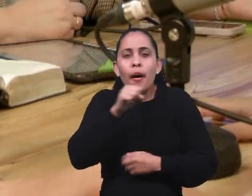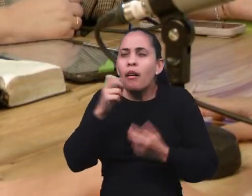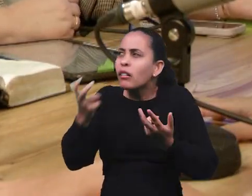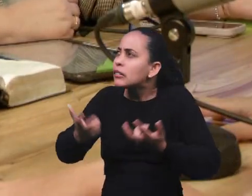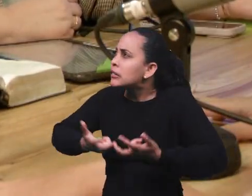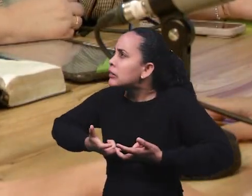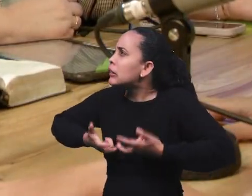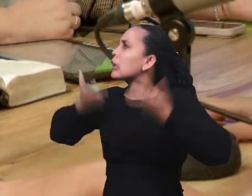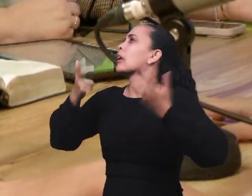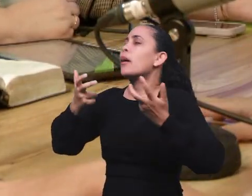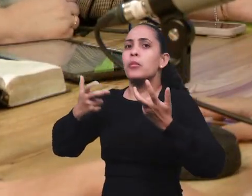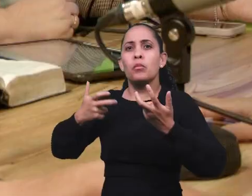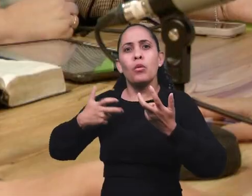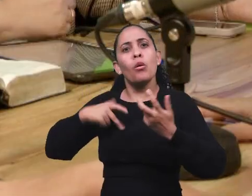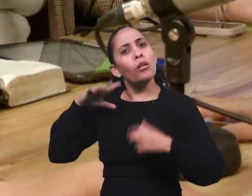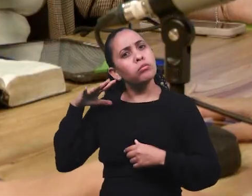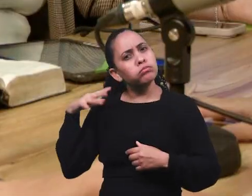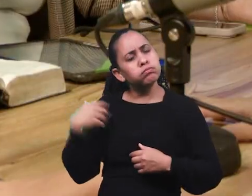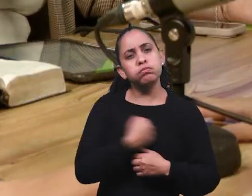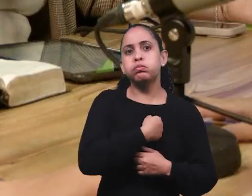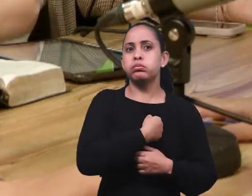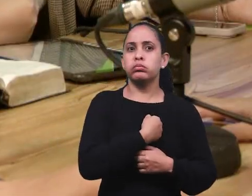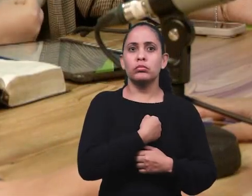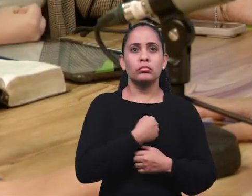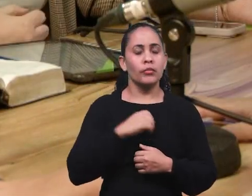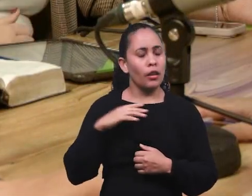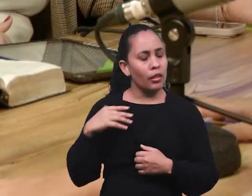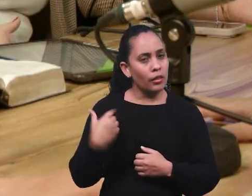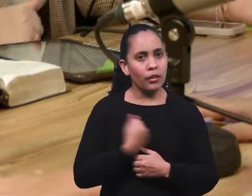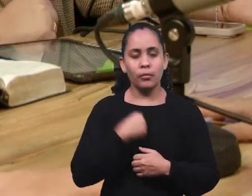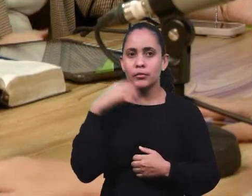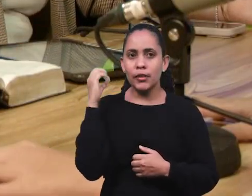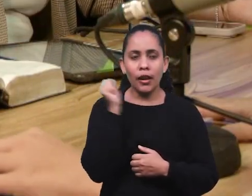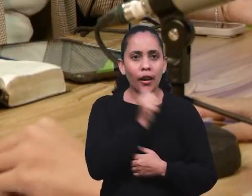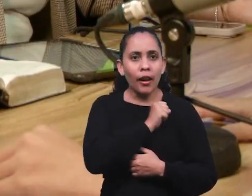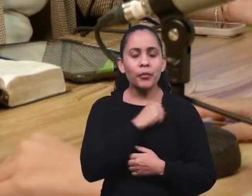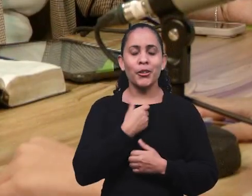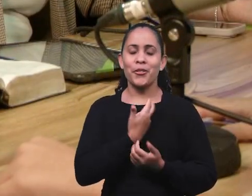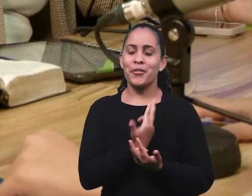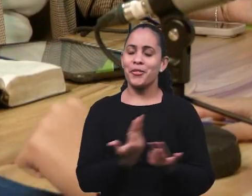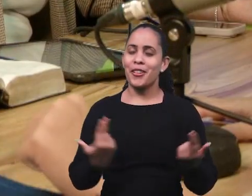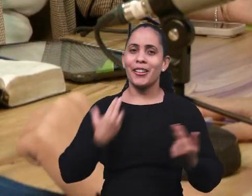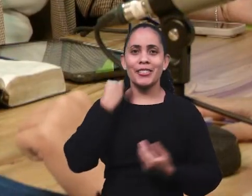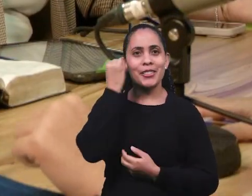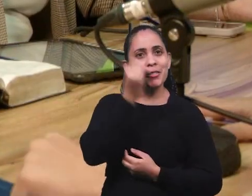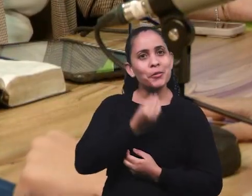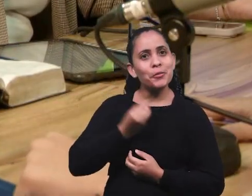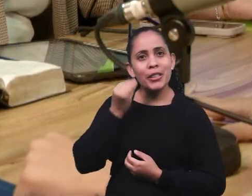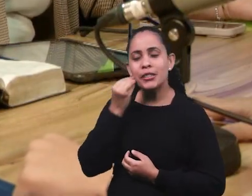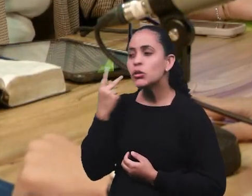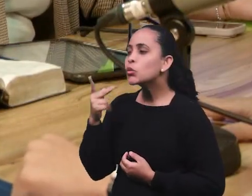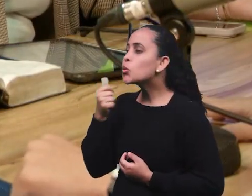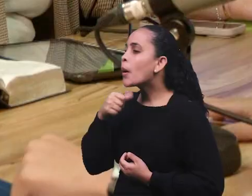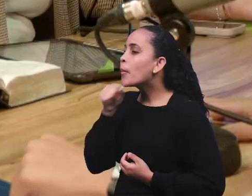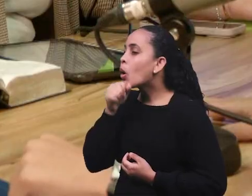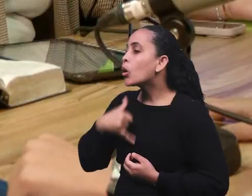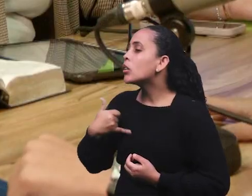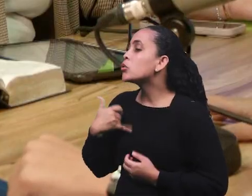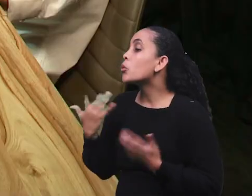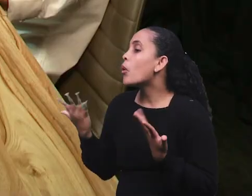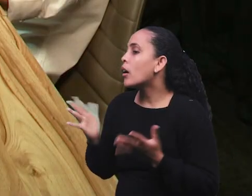urgência, né? Porque o clamor é quando nós Quantas precisamos com experiências urgência. com clamor, né? Quantas experiências. E sua mãe tinha quantos